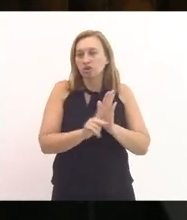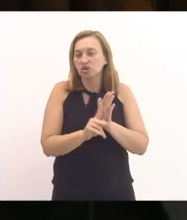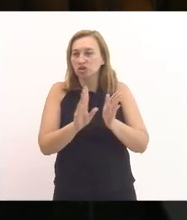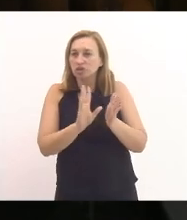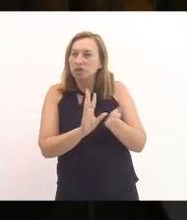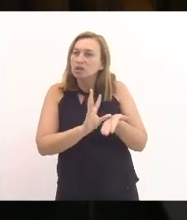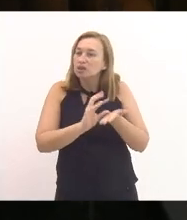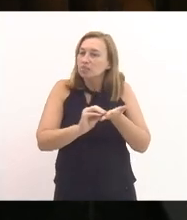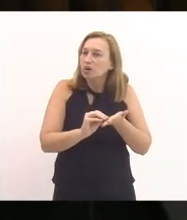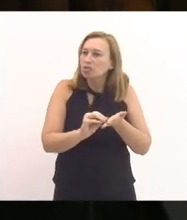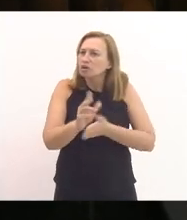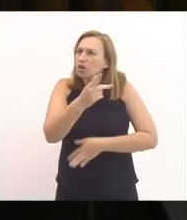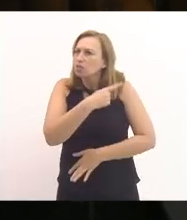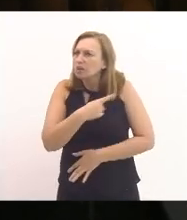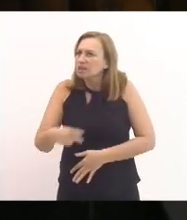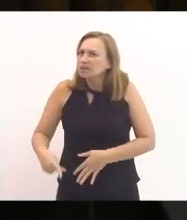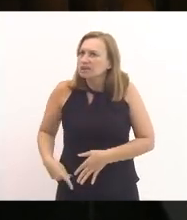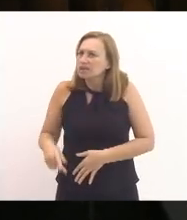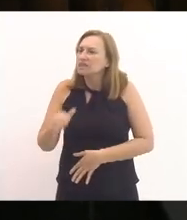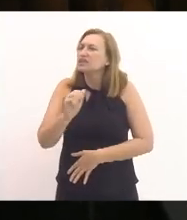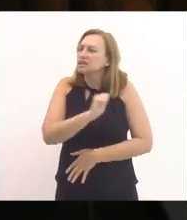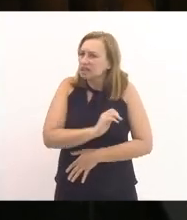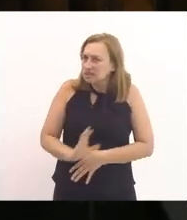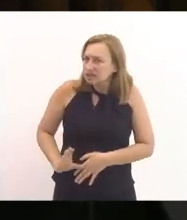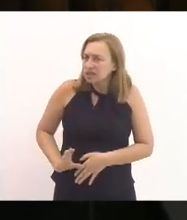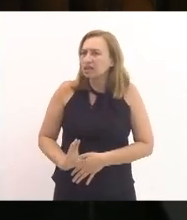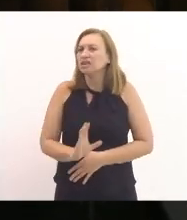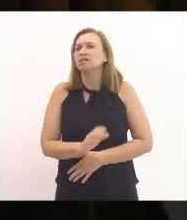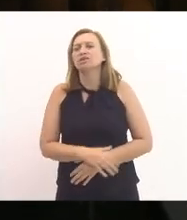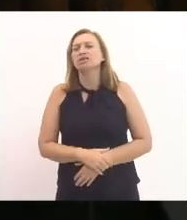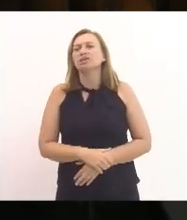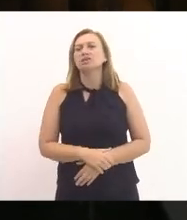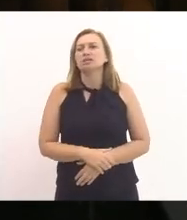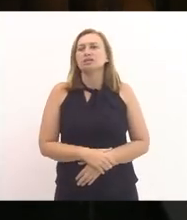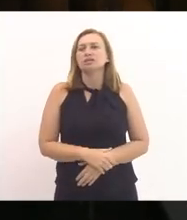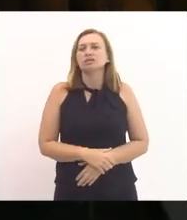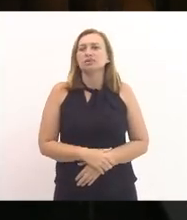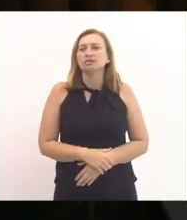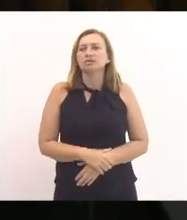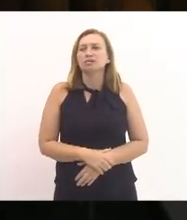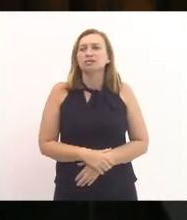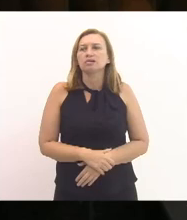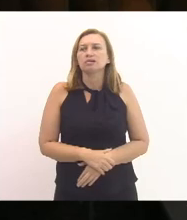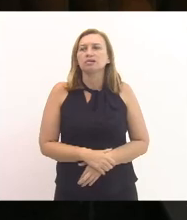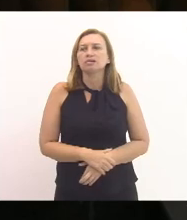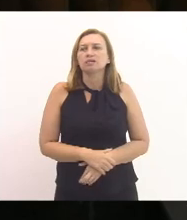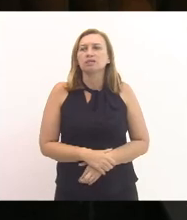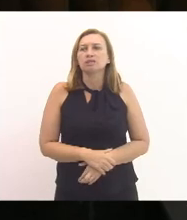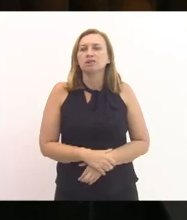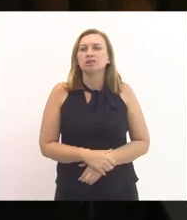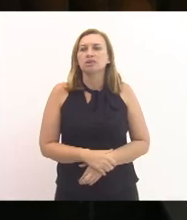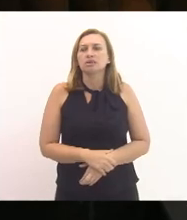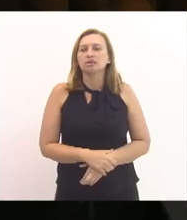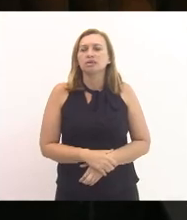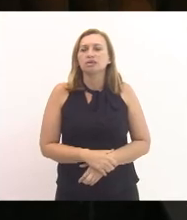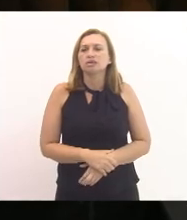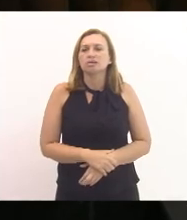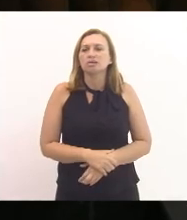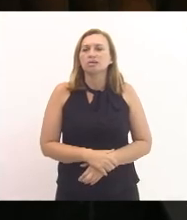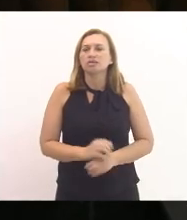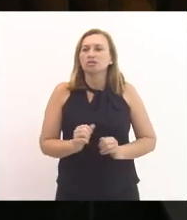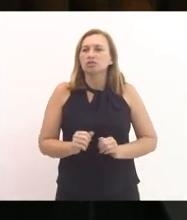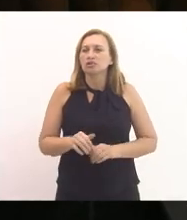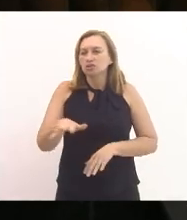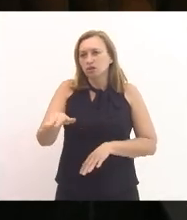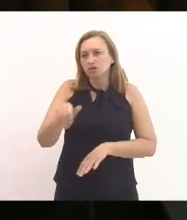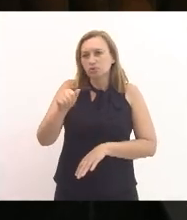presente que tá ou eu Siciliano eu tava desfilando e dirigiu-se ao Deputado